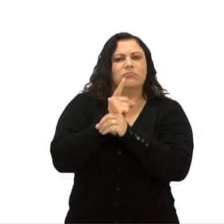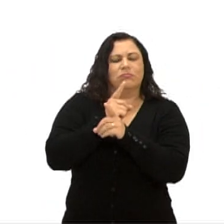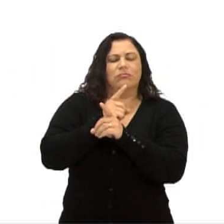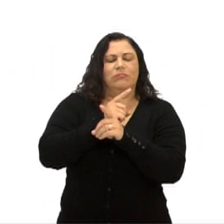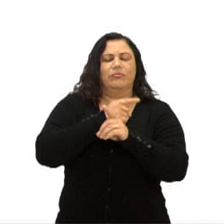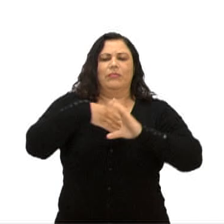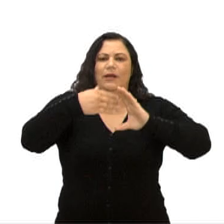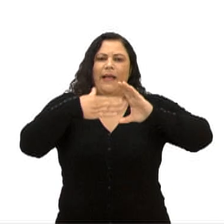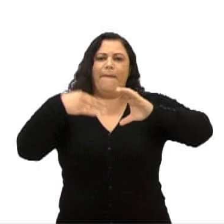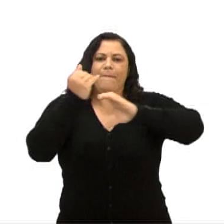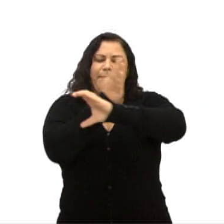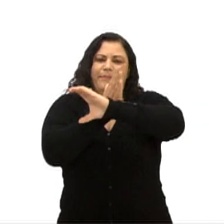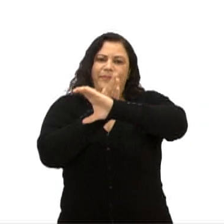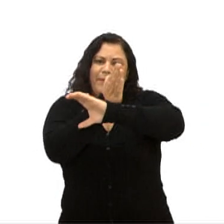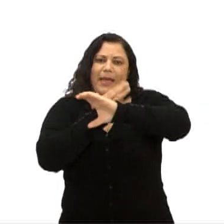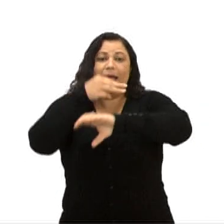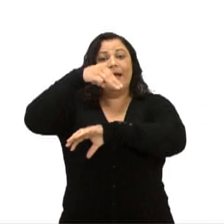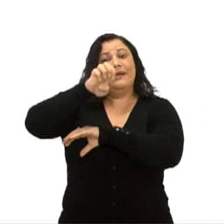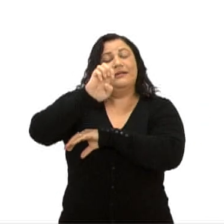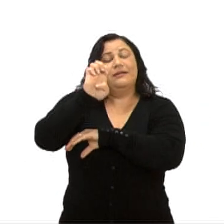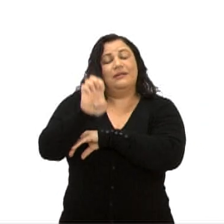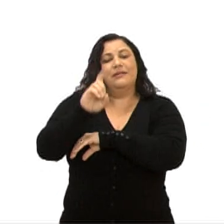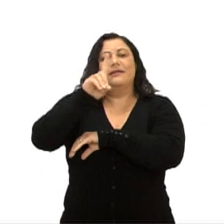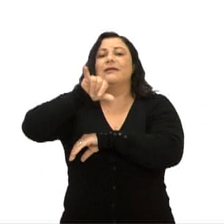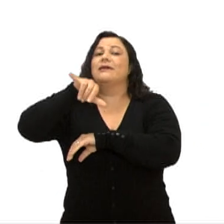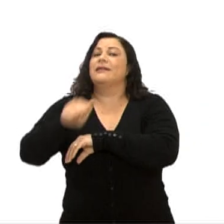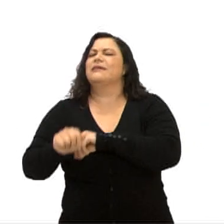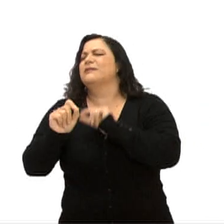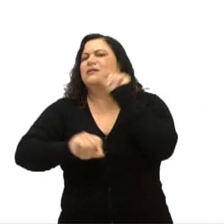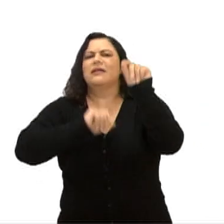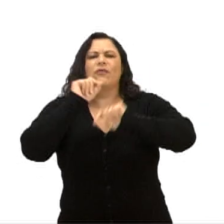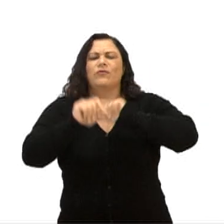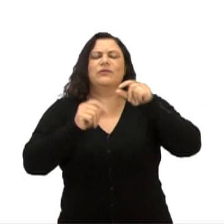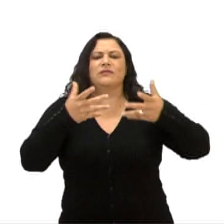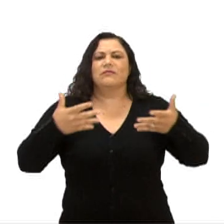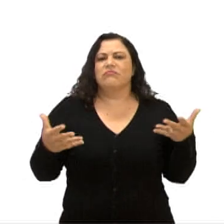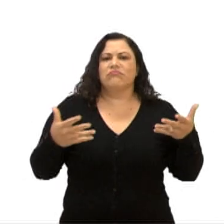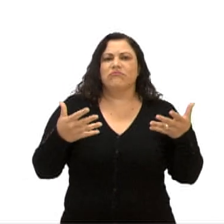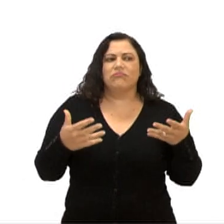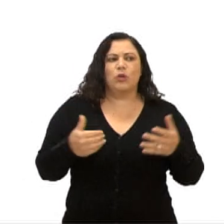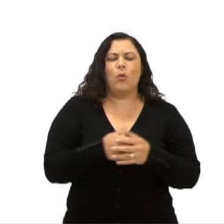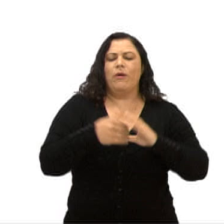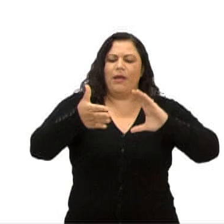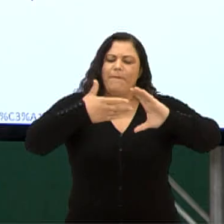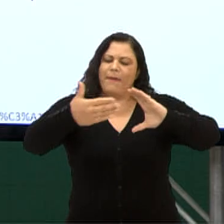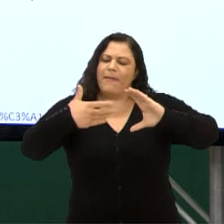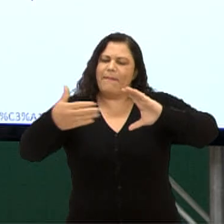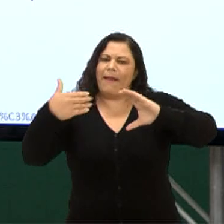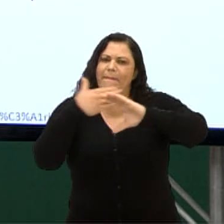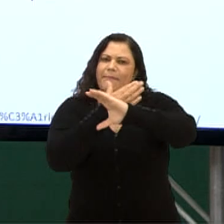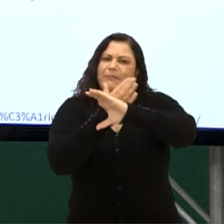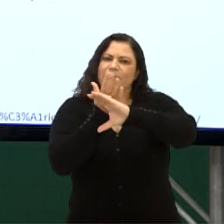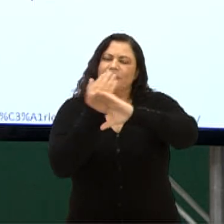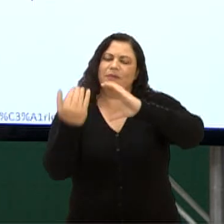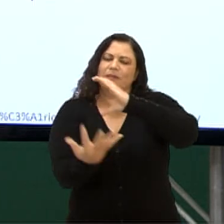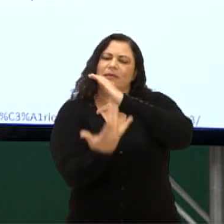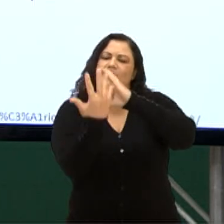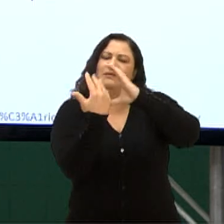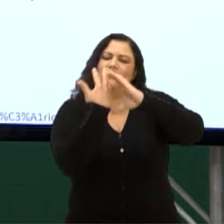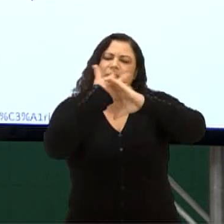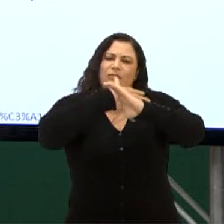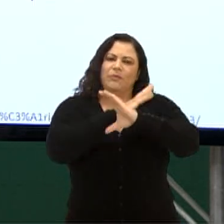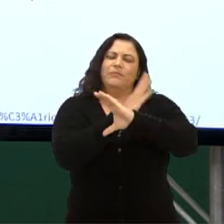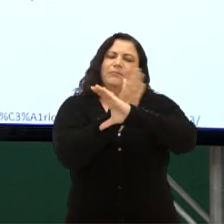as vibrações sonoras de onde para onde? Você sabia que teve um quase empate. Então, a resposta